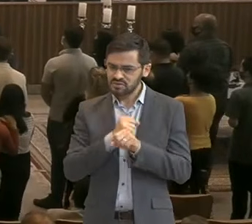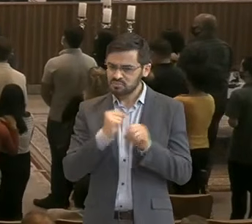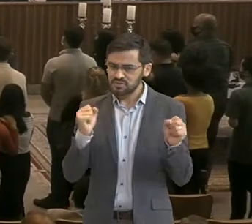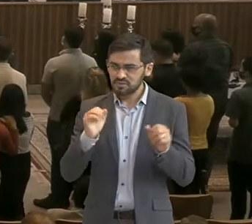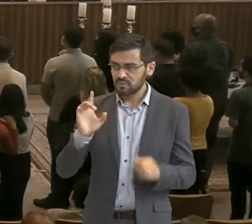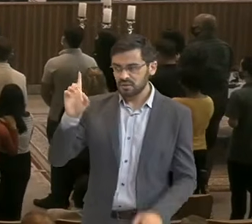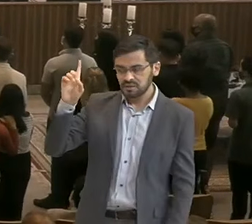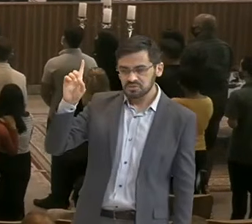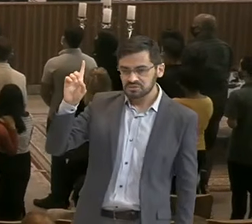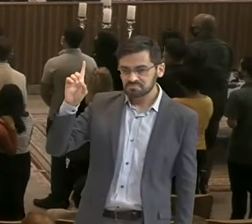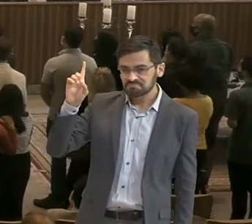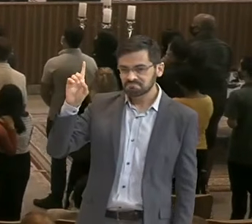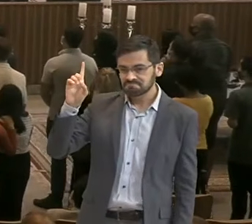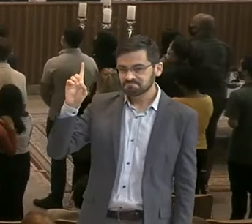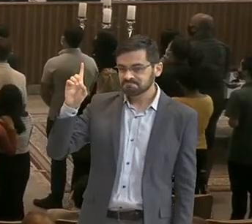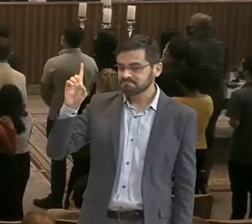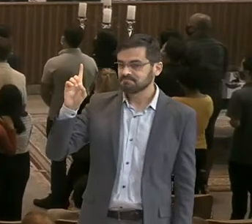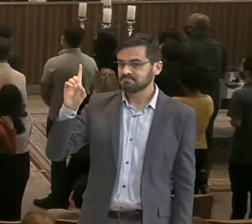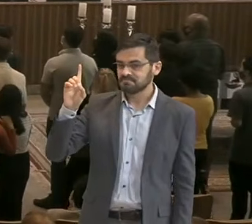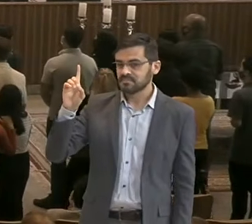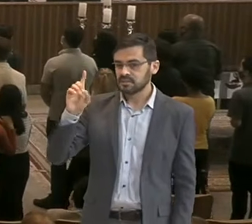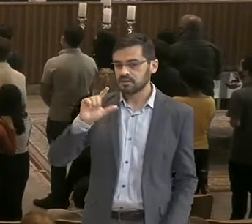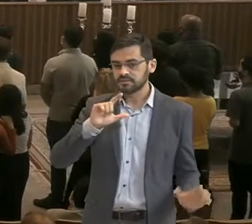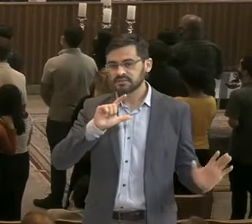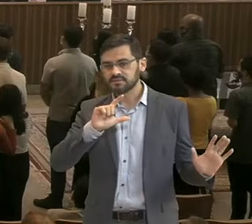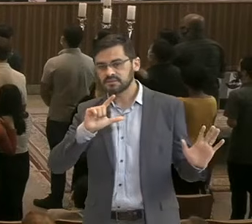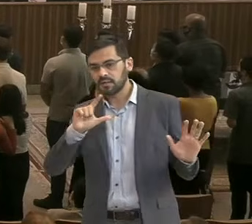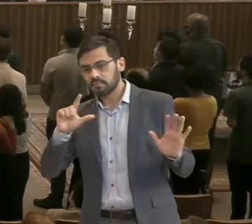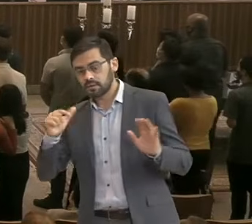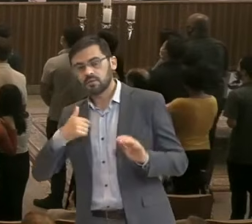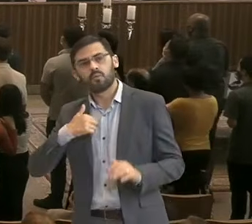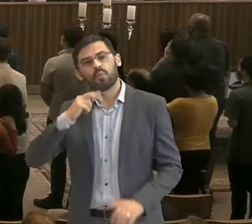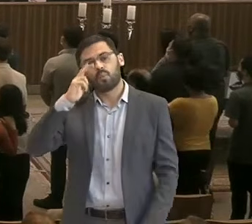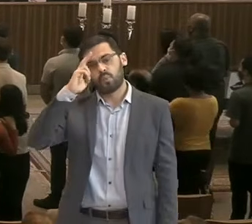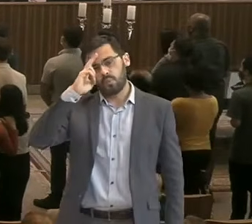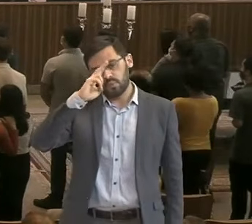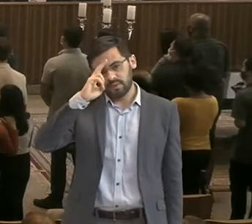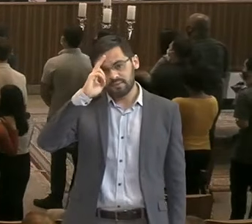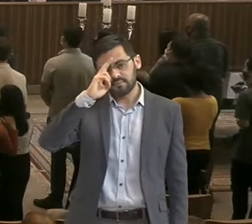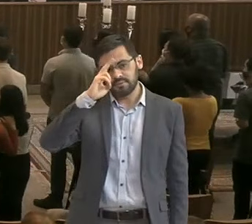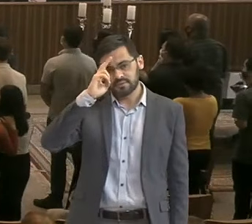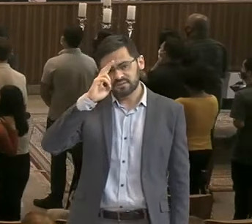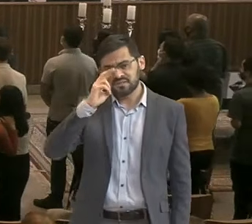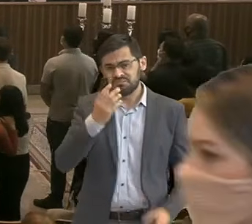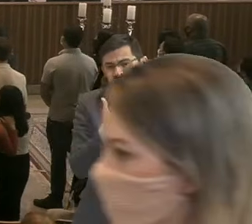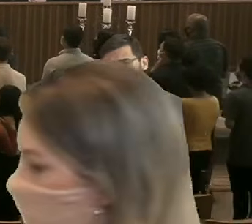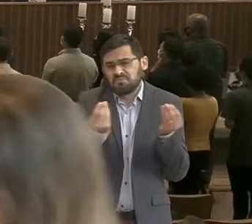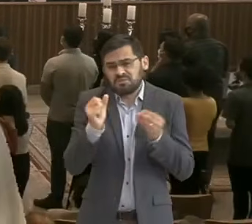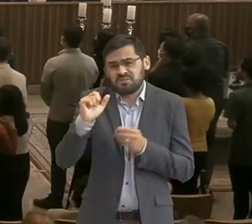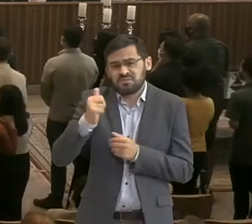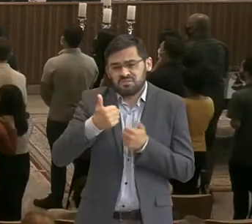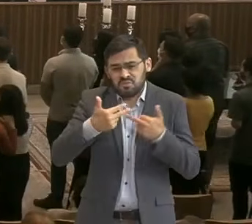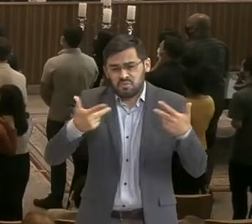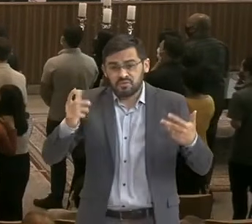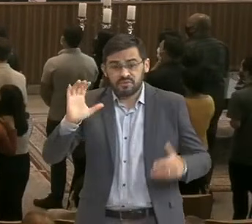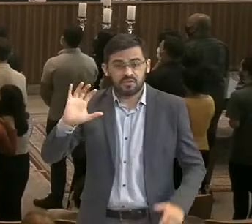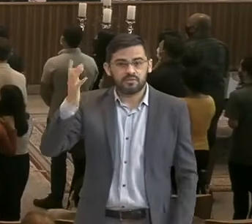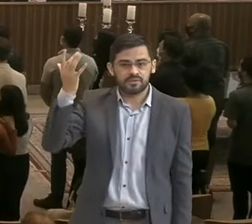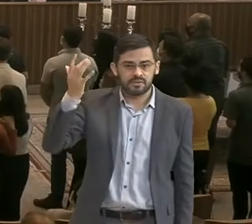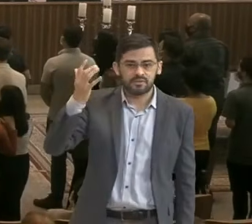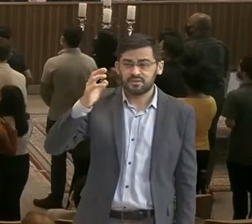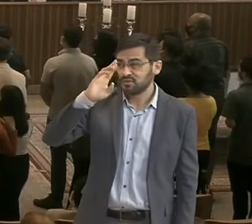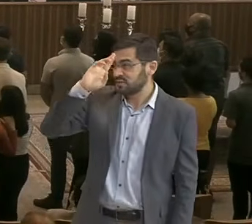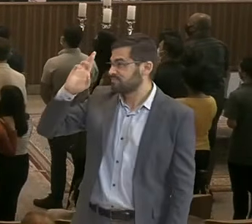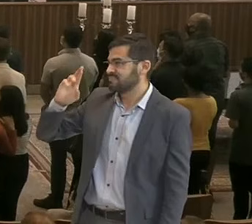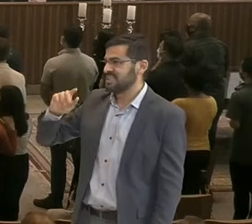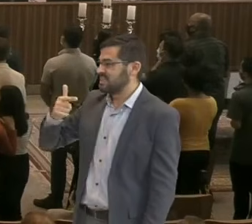mim? E essa semana eu estava lembrando dessa senha, quando tantas coisas aconteceram, e eu disse: Senhor,